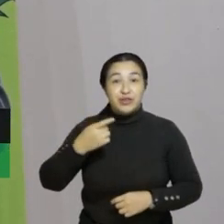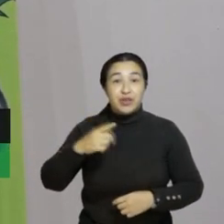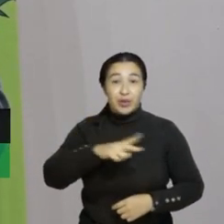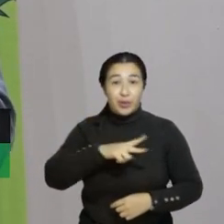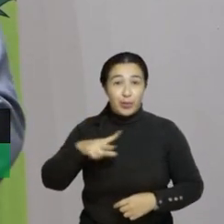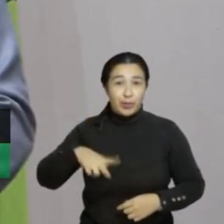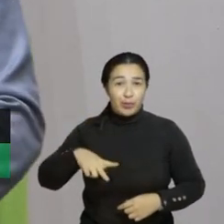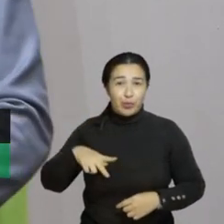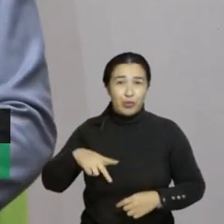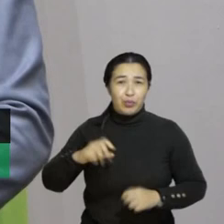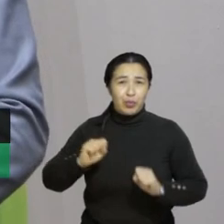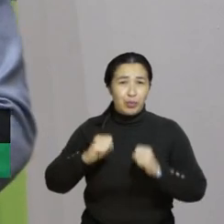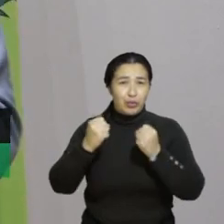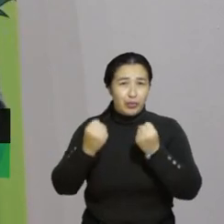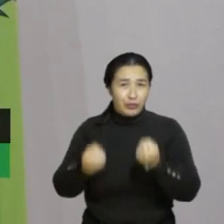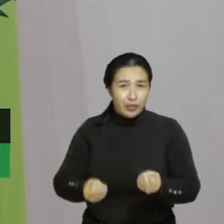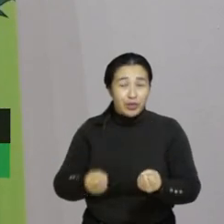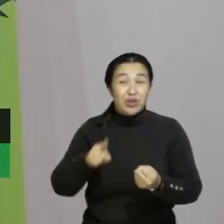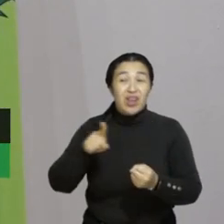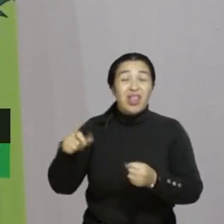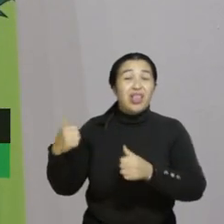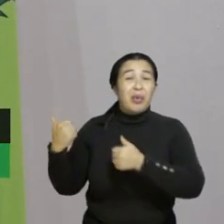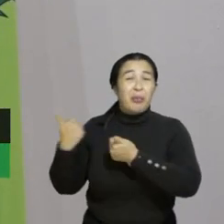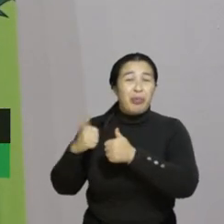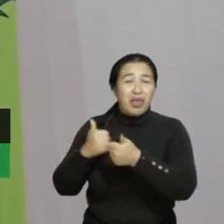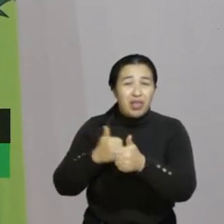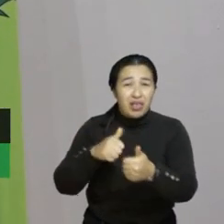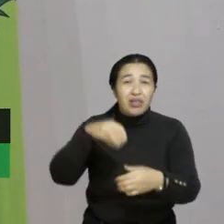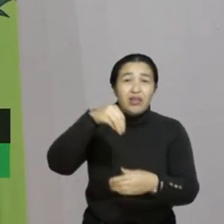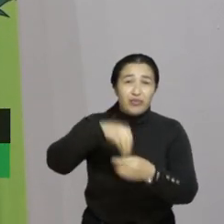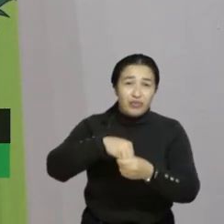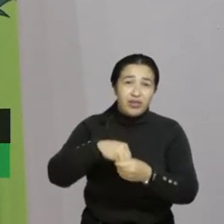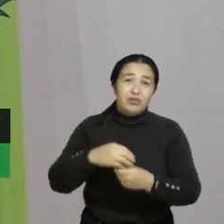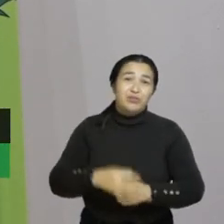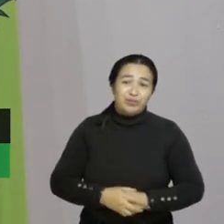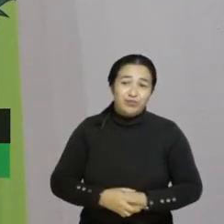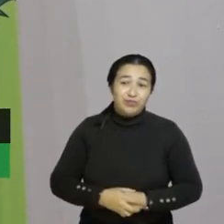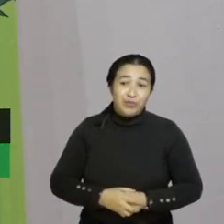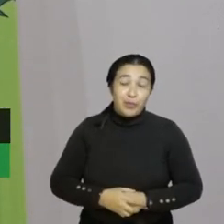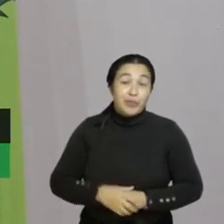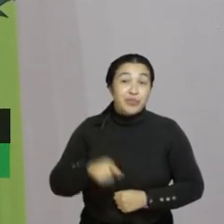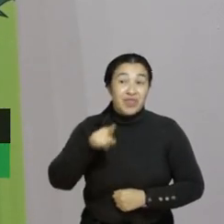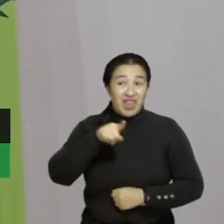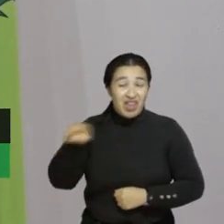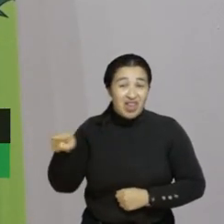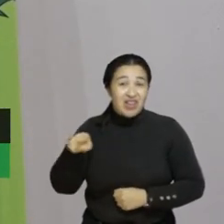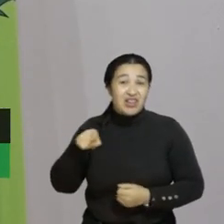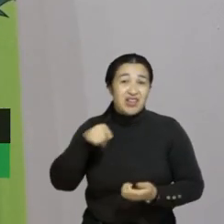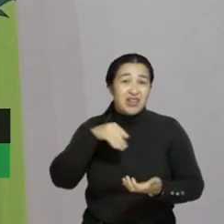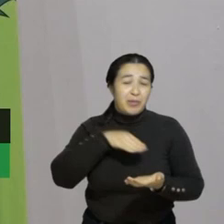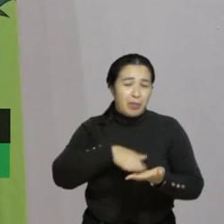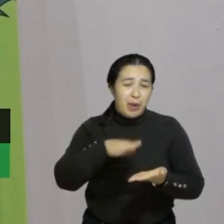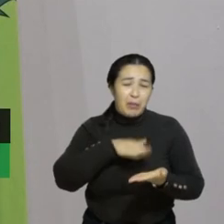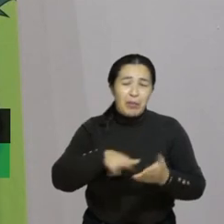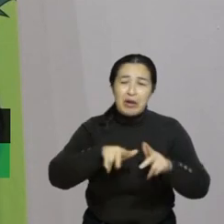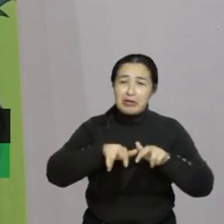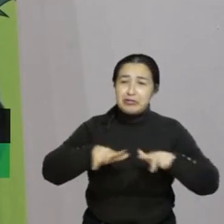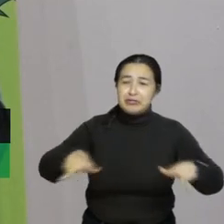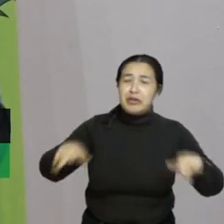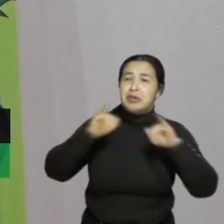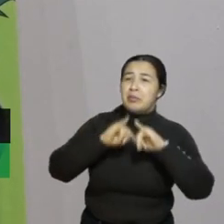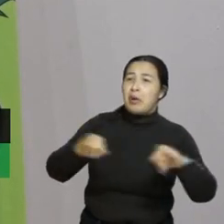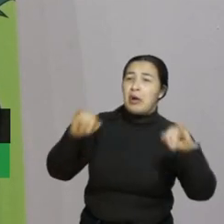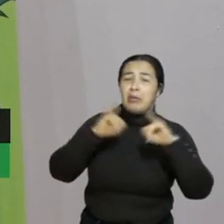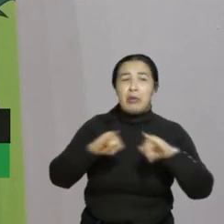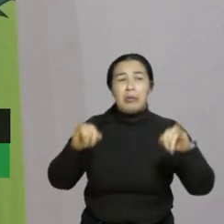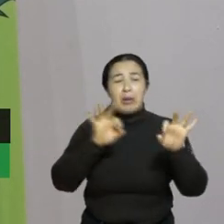de perseguição dentro do órgão público. Sim, aqueles que fazem cartilhas contra